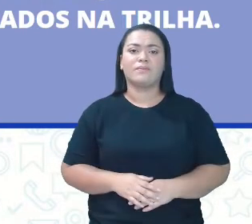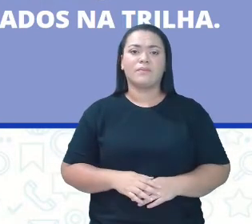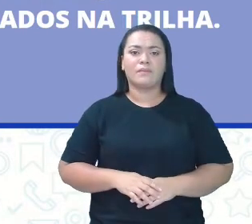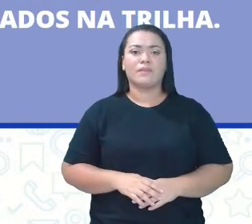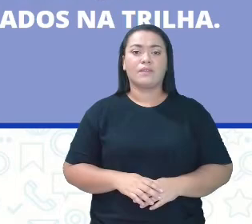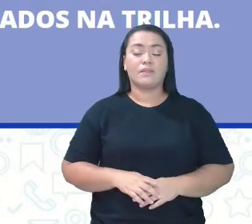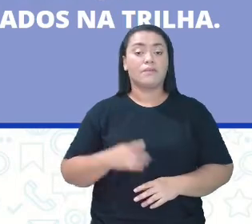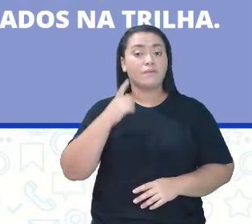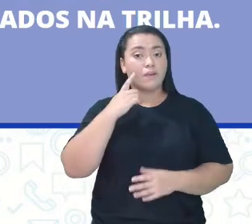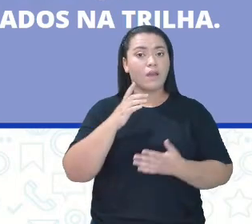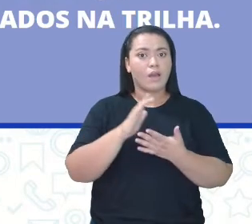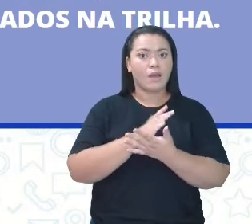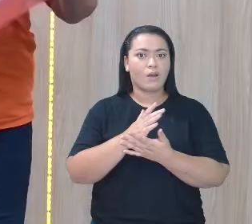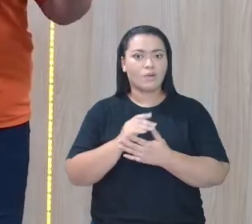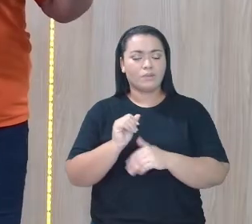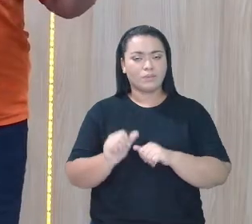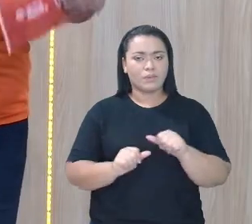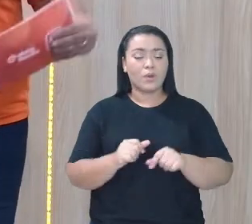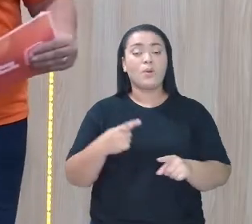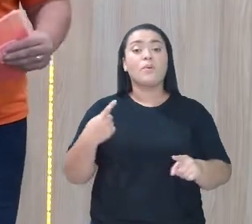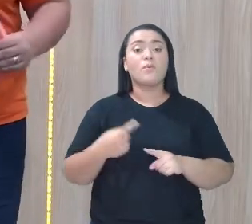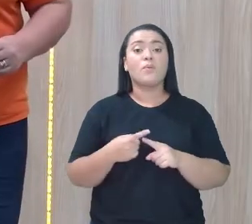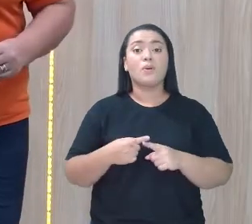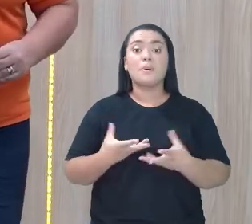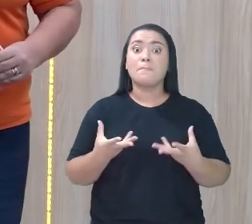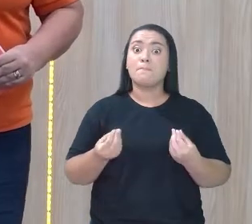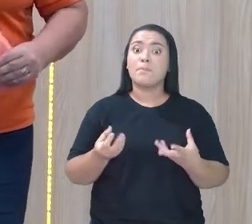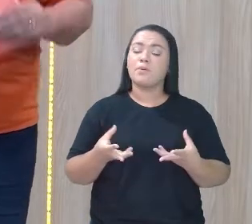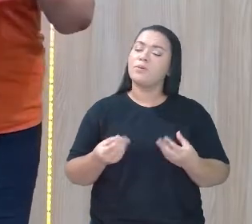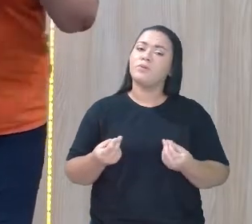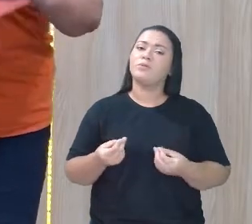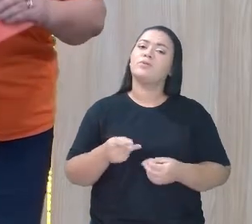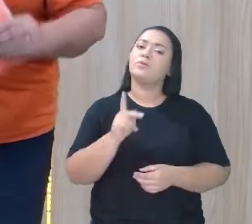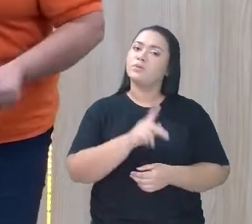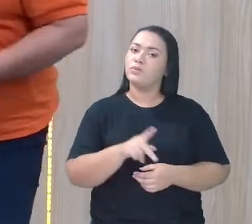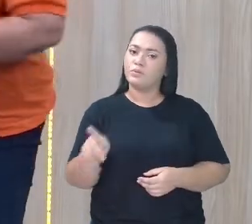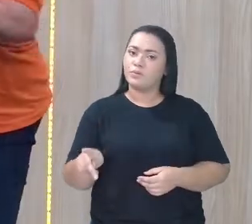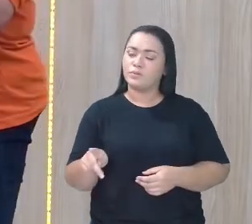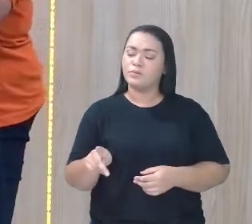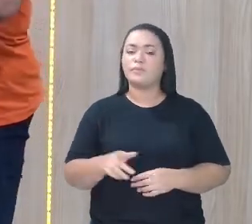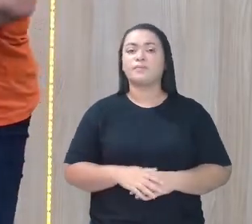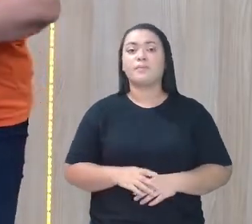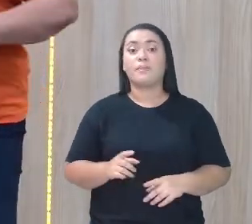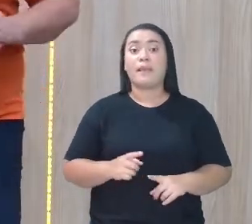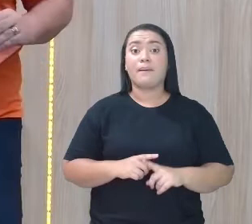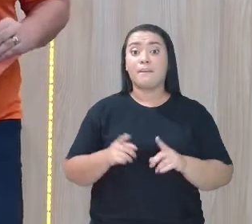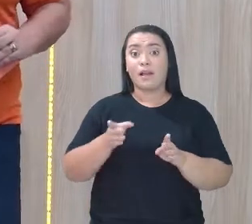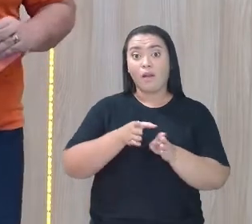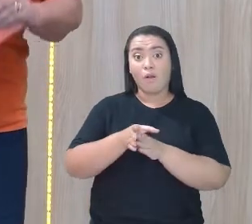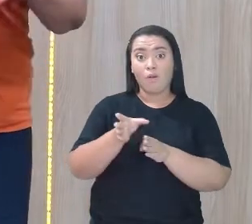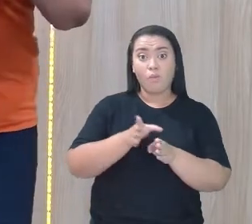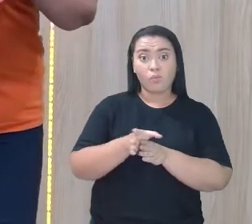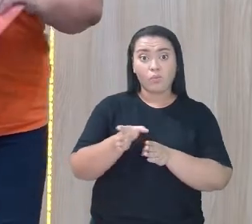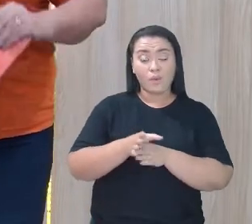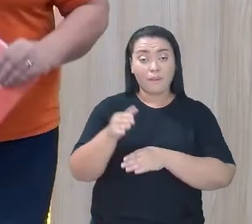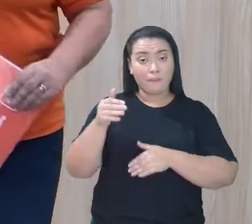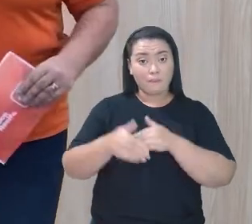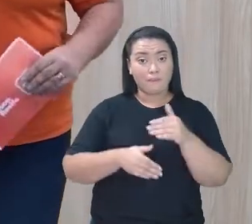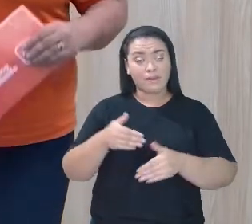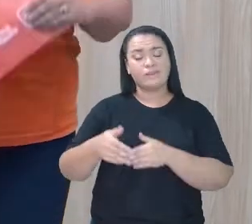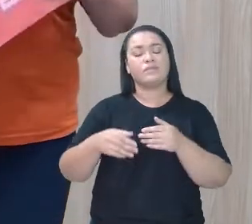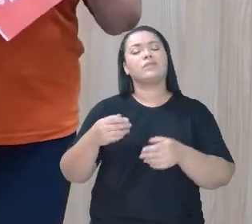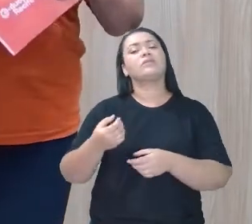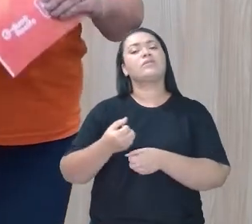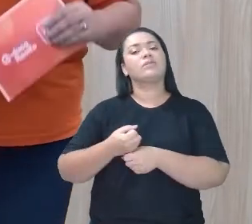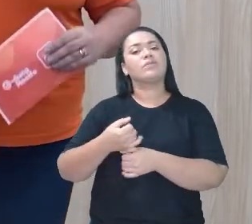Vão ver algumas modificações, porque vocês vão ver muitos professores. Mas as orientações para participar